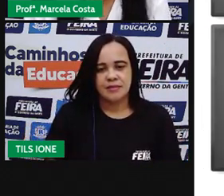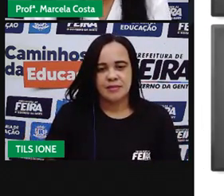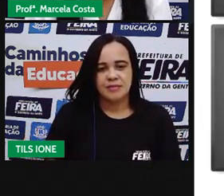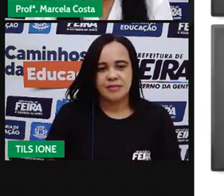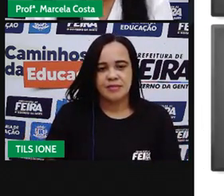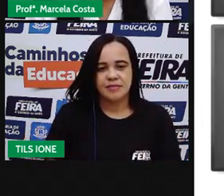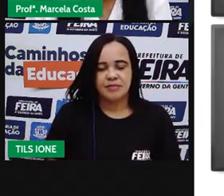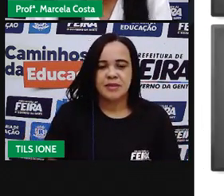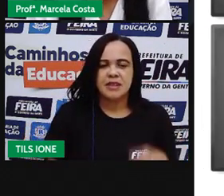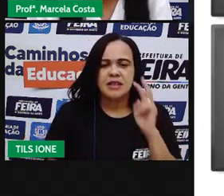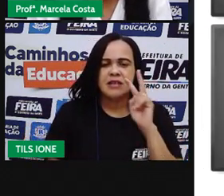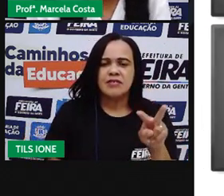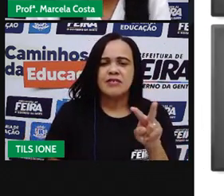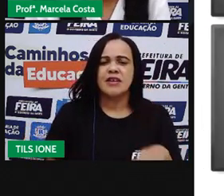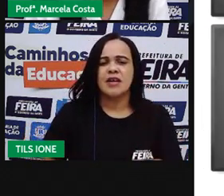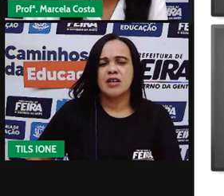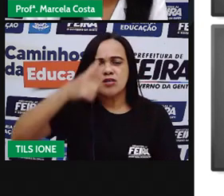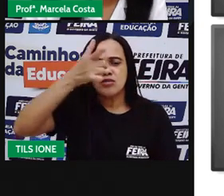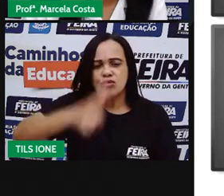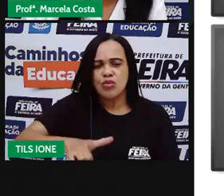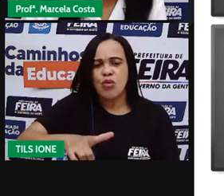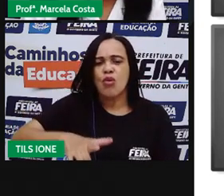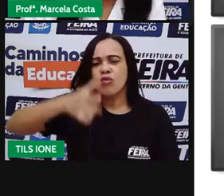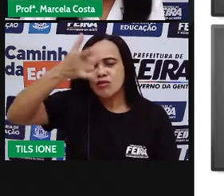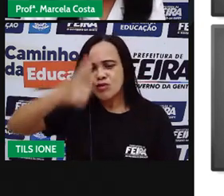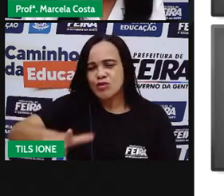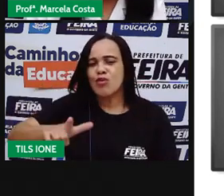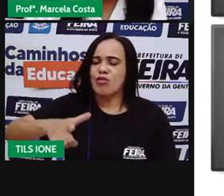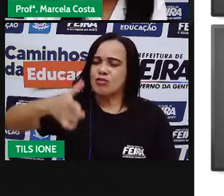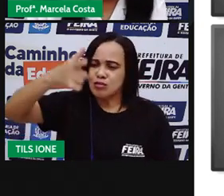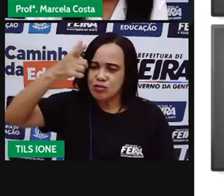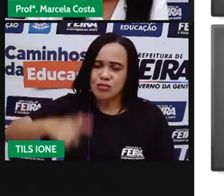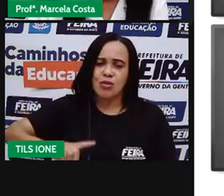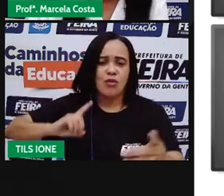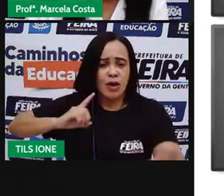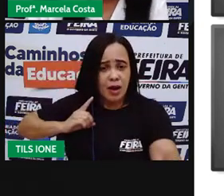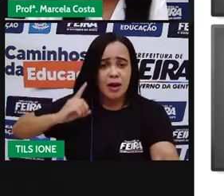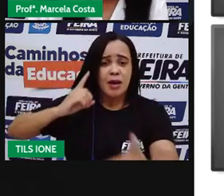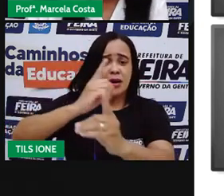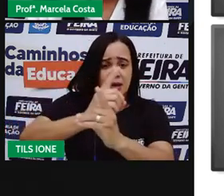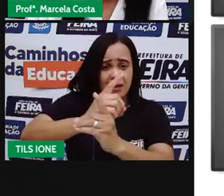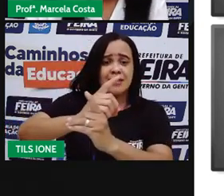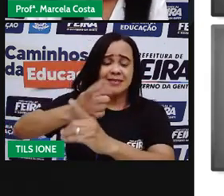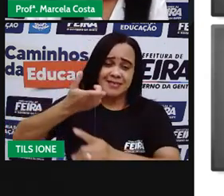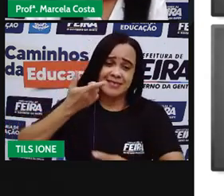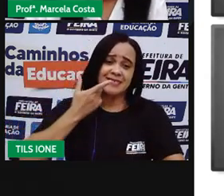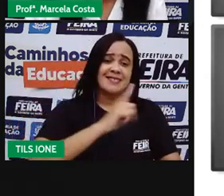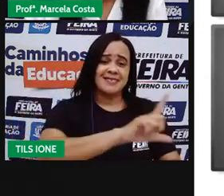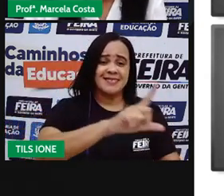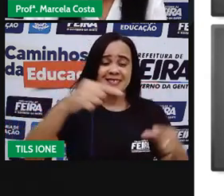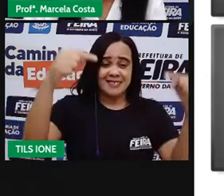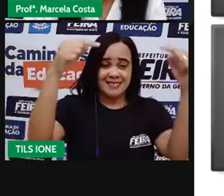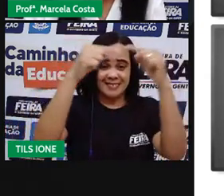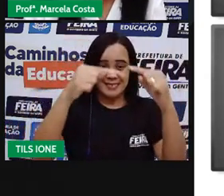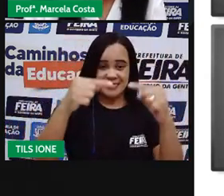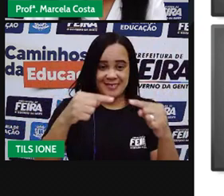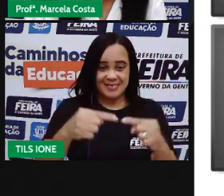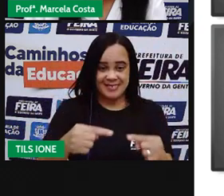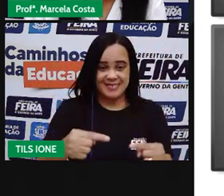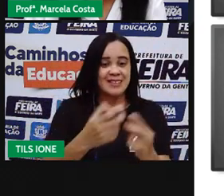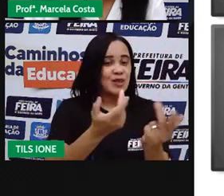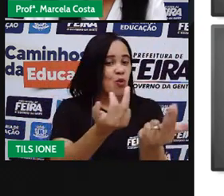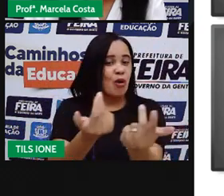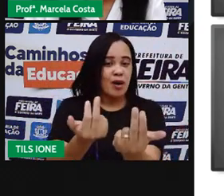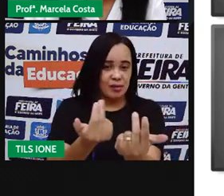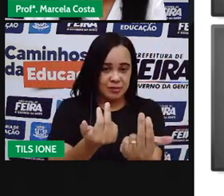Pode tentar várias vezes até conseguir encontrar o par que combina. Então vamos lá, vou escolher